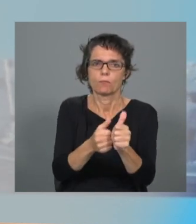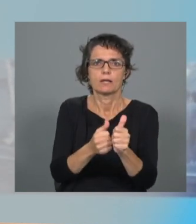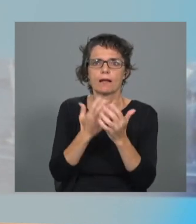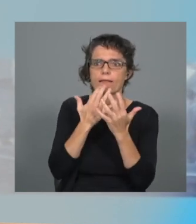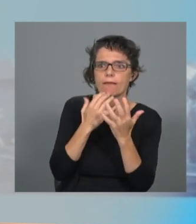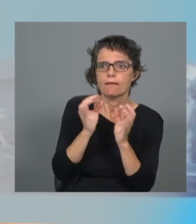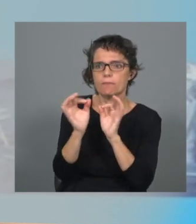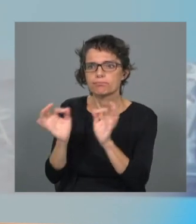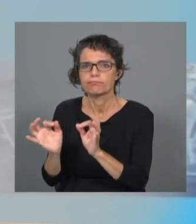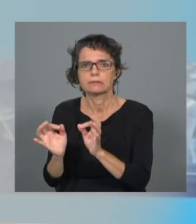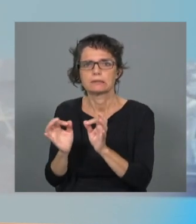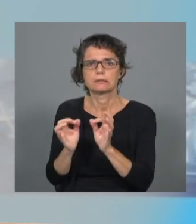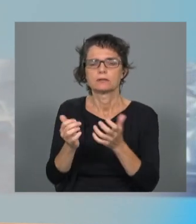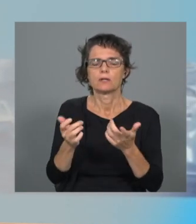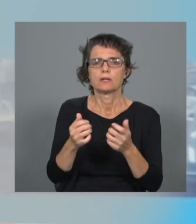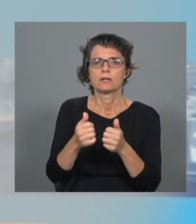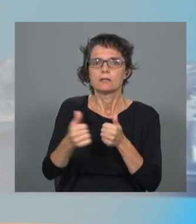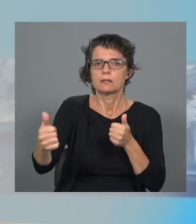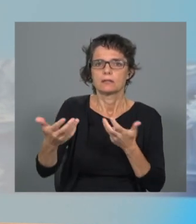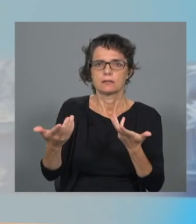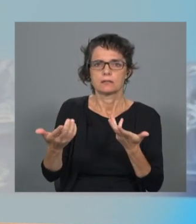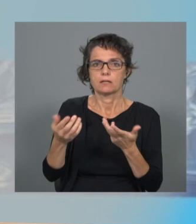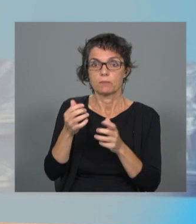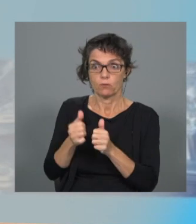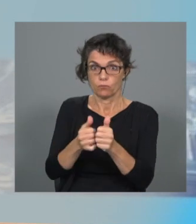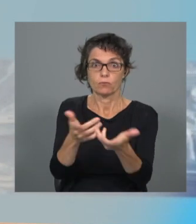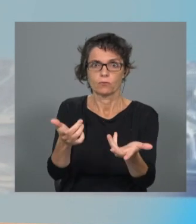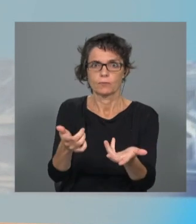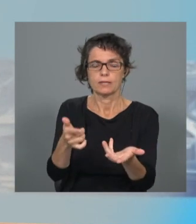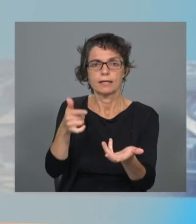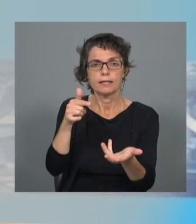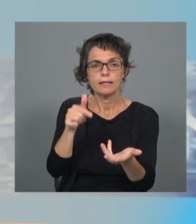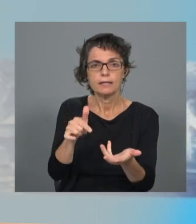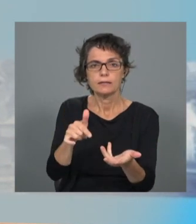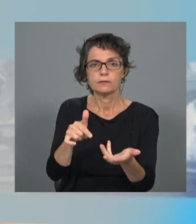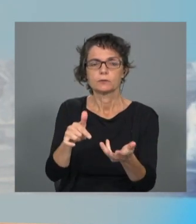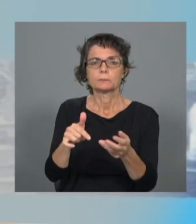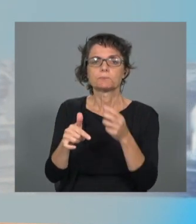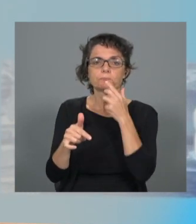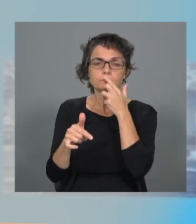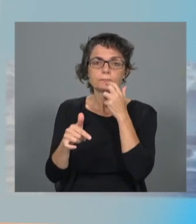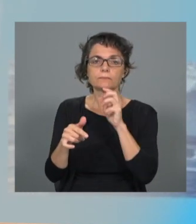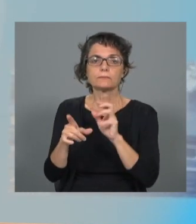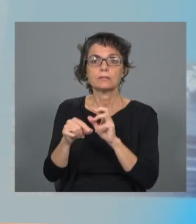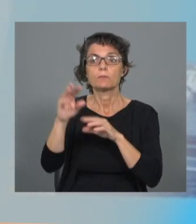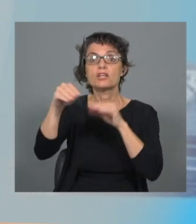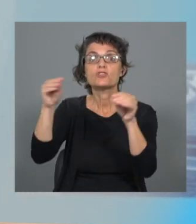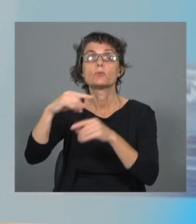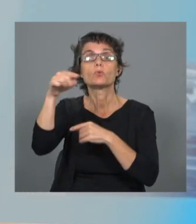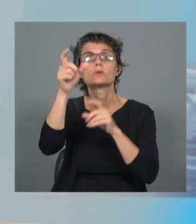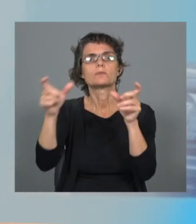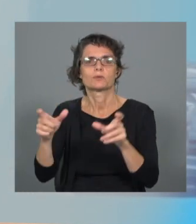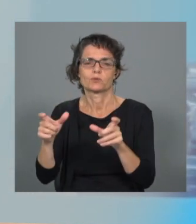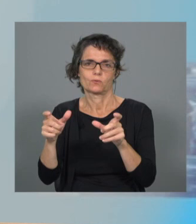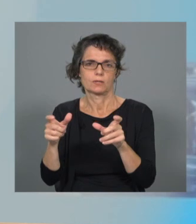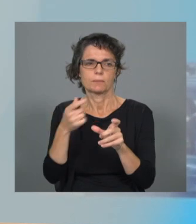espaços, do espaçamento, do distanciamento dentro da Igreja, fizeram com que mais pessoas se aproximassem também da comunidade para ajudar. E